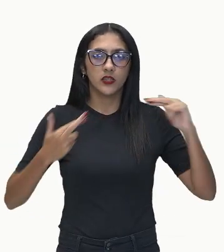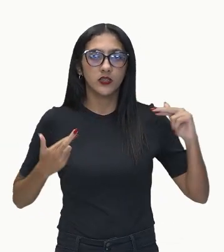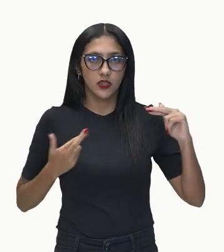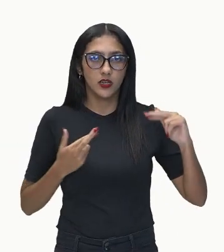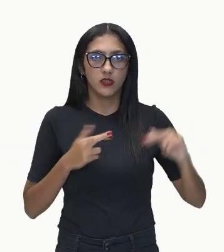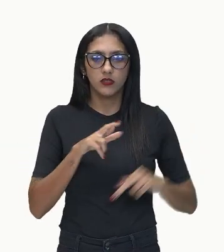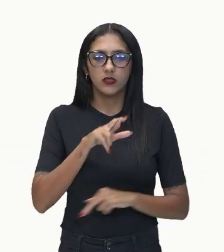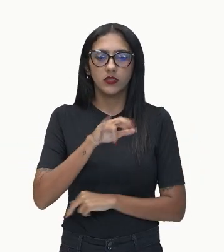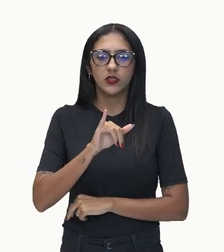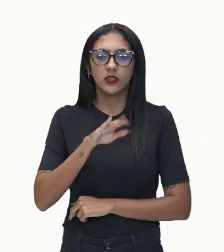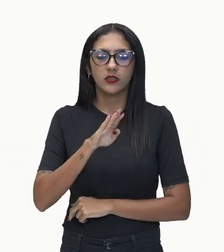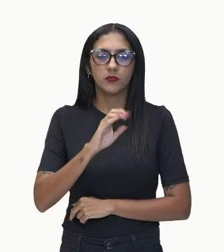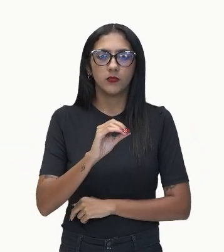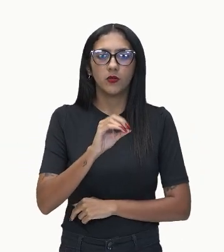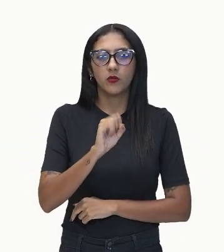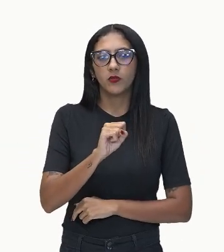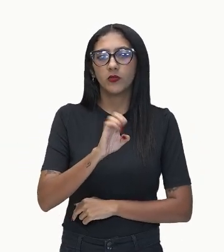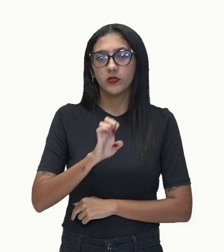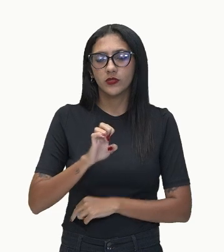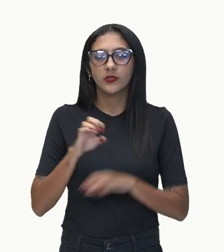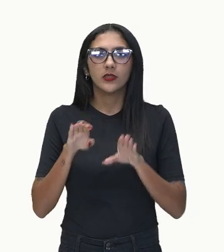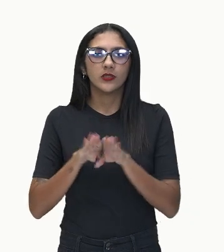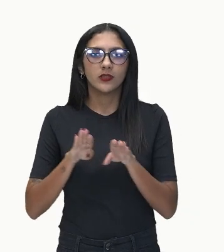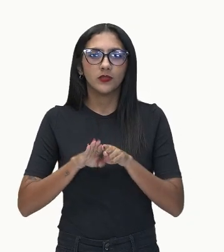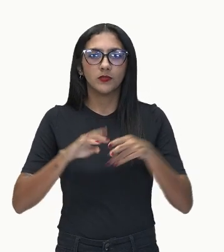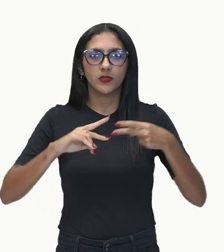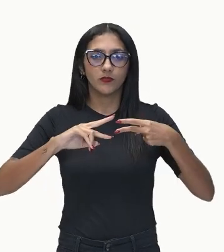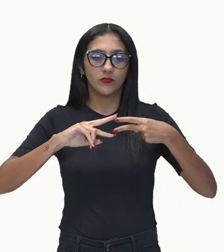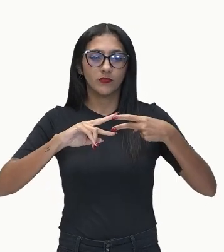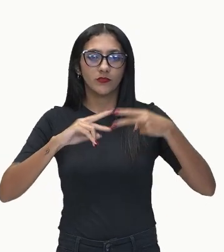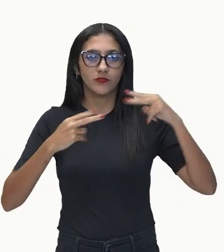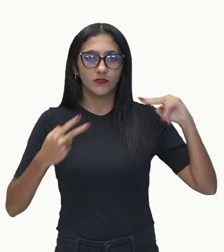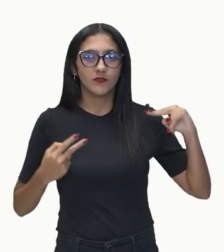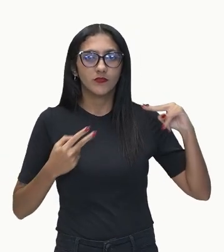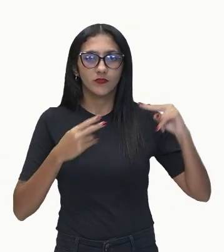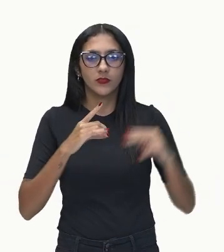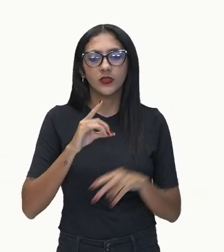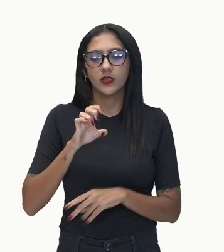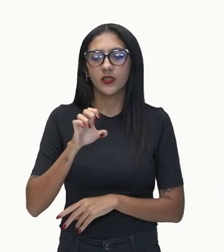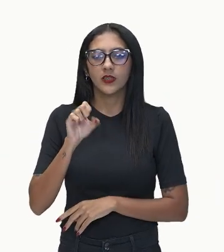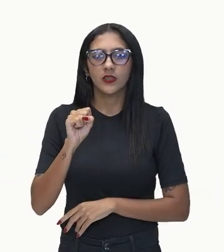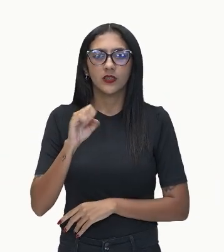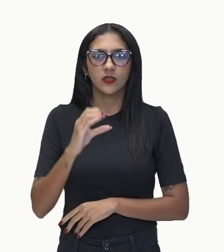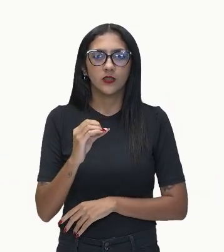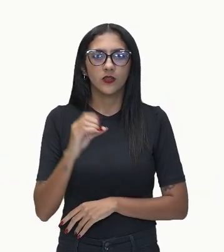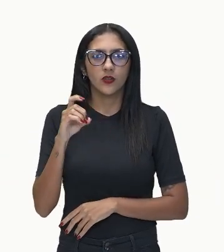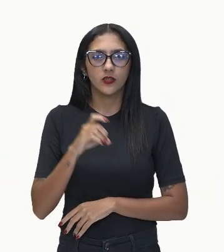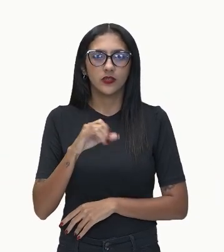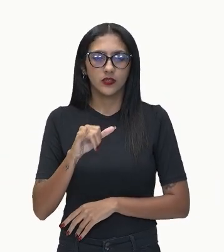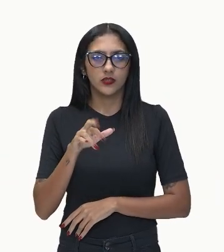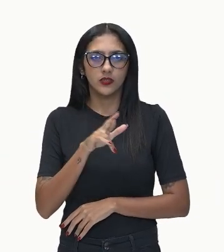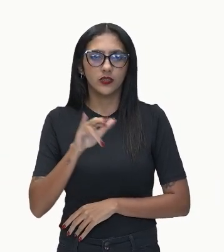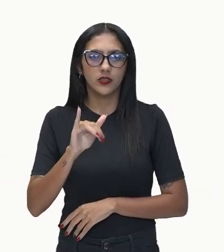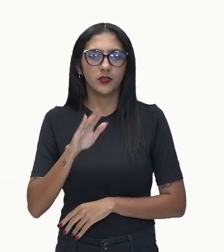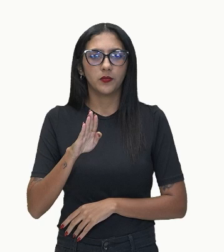ribose, e do DNA, que é desoxirribose, quando a gente estuda lá na biologia.